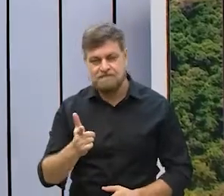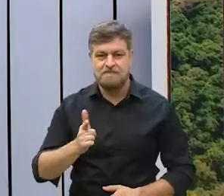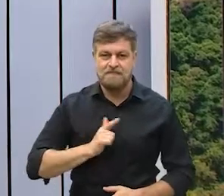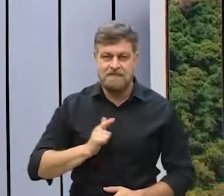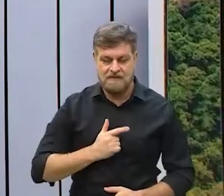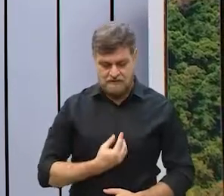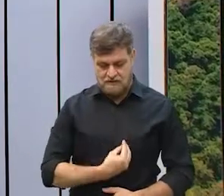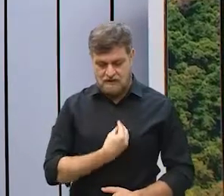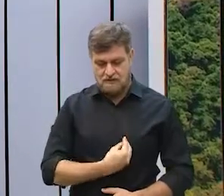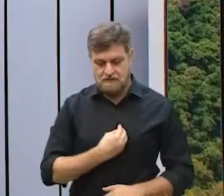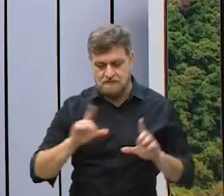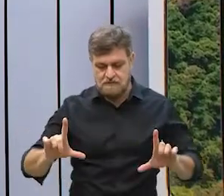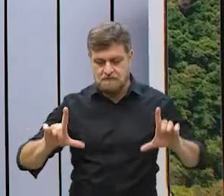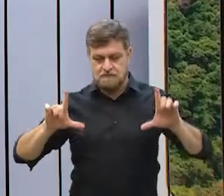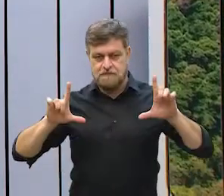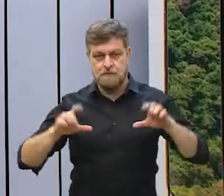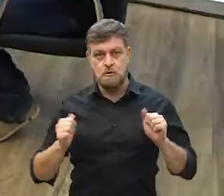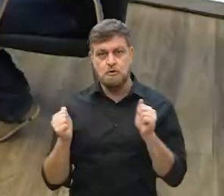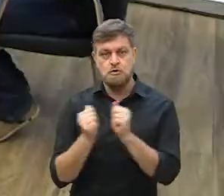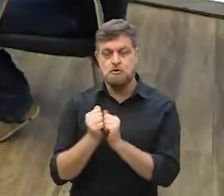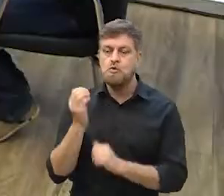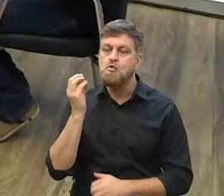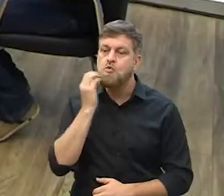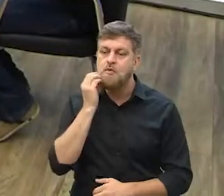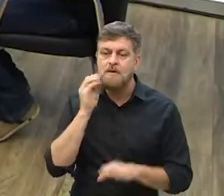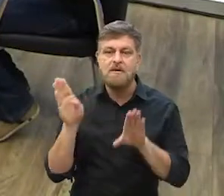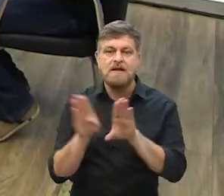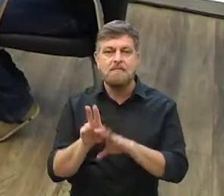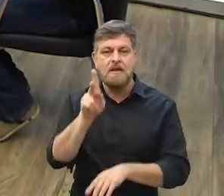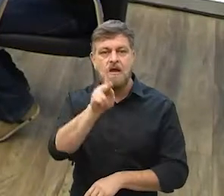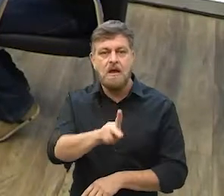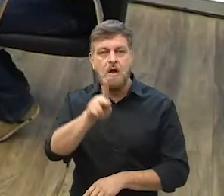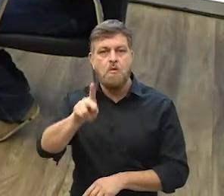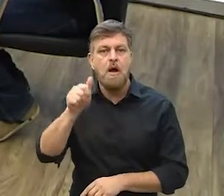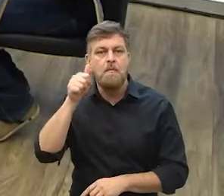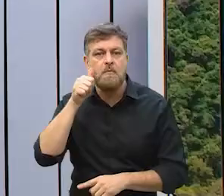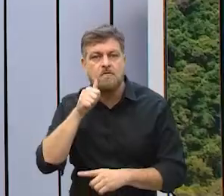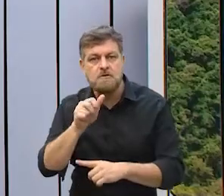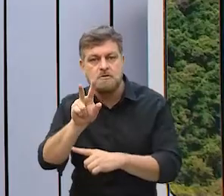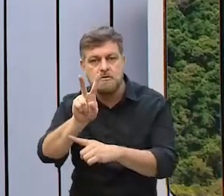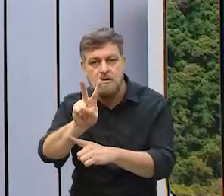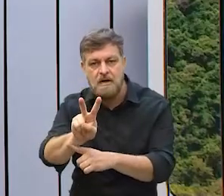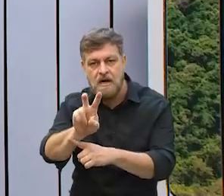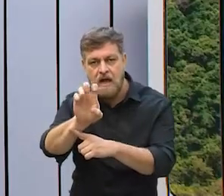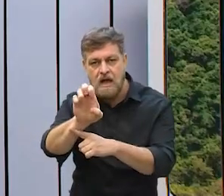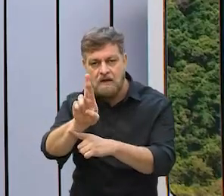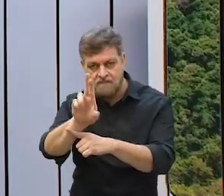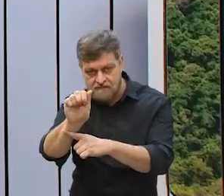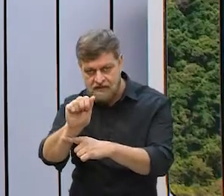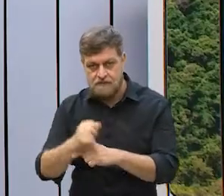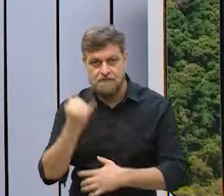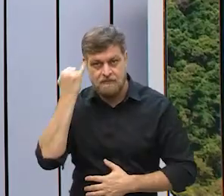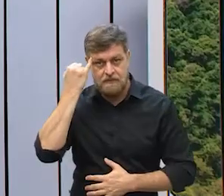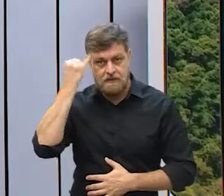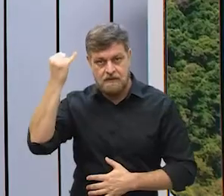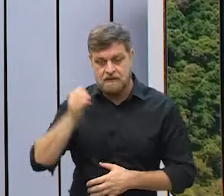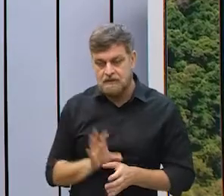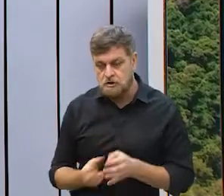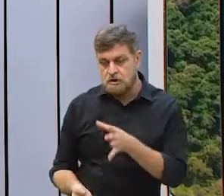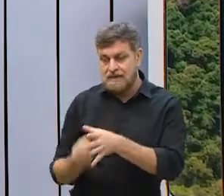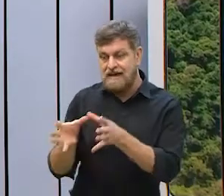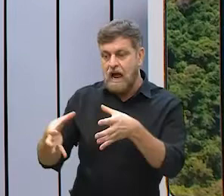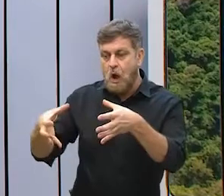aqui novamente com o vereador Igor, com a professora Vera Plácido. A ideia da Comissão de